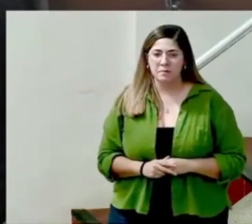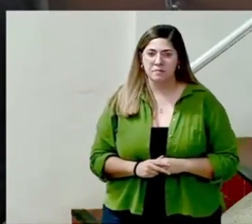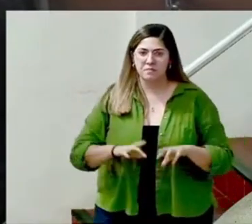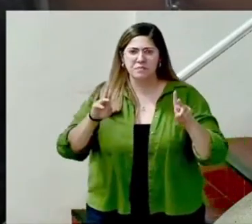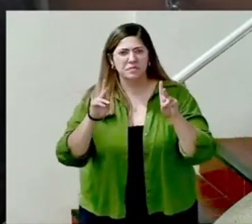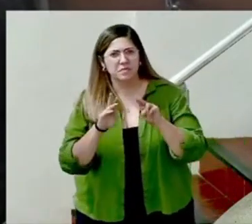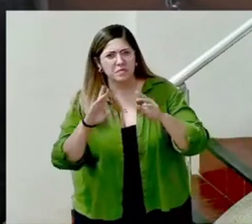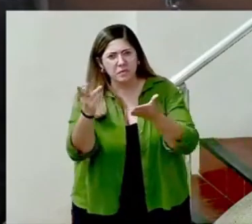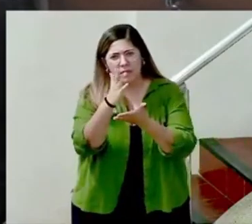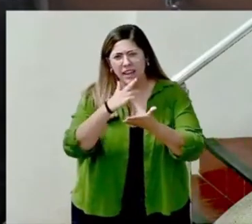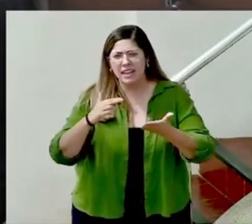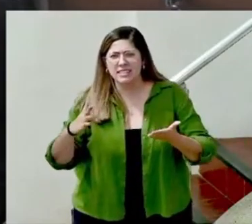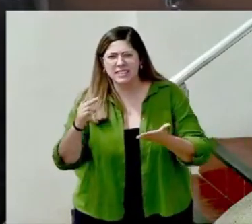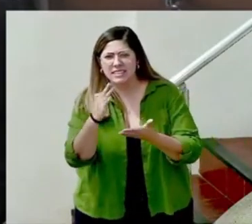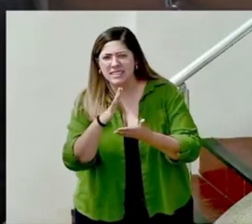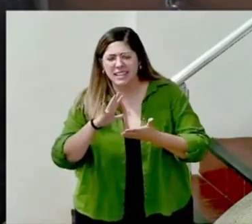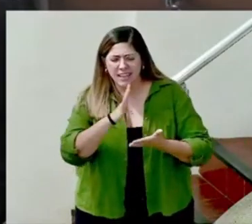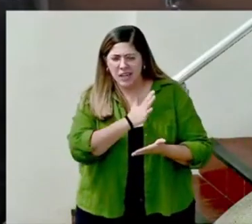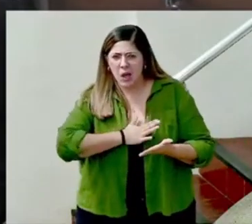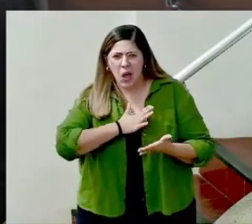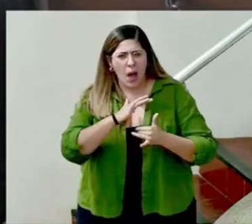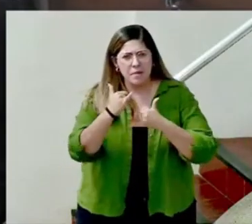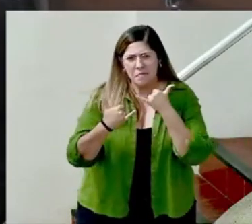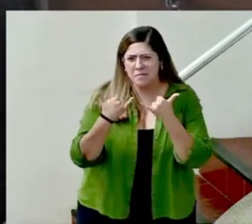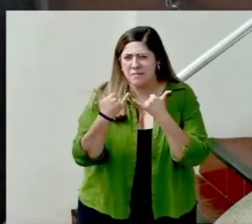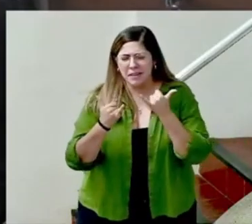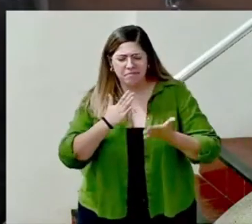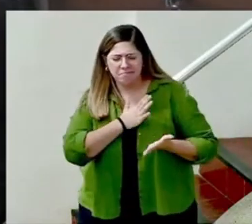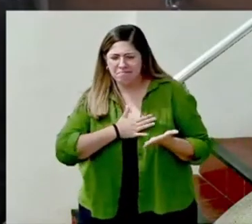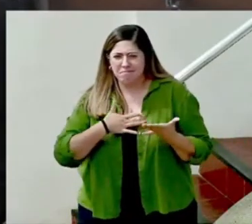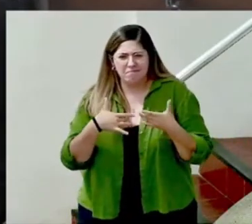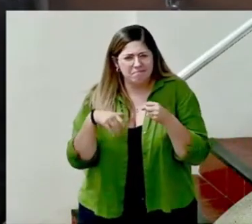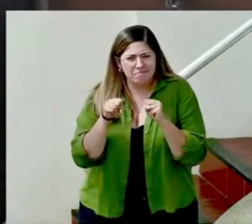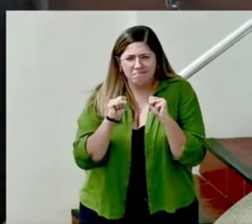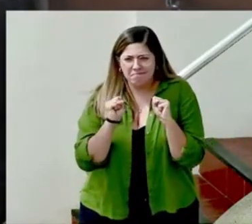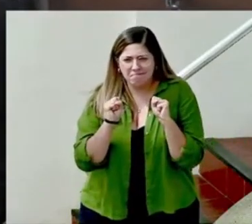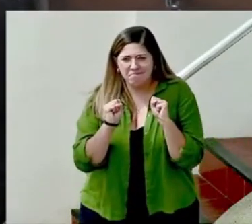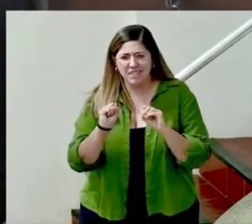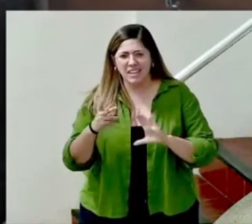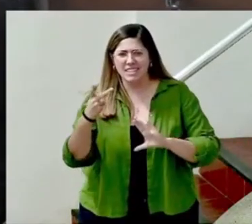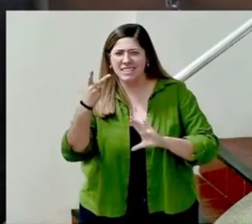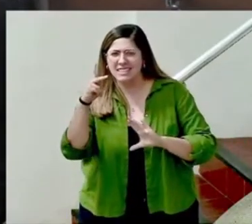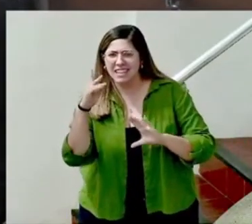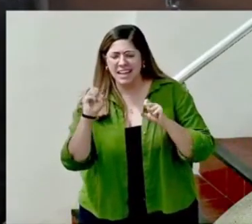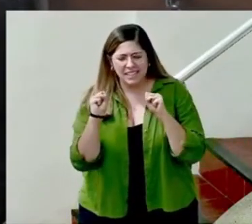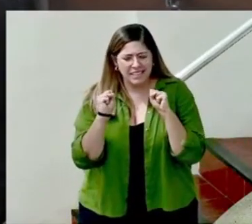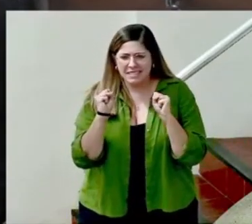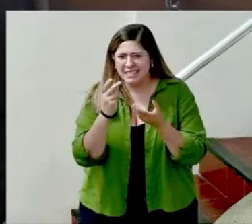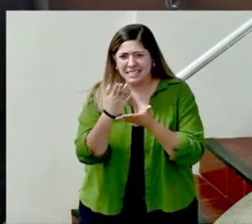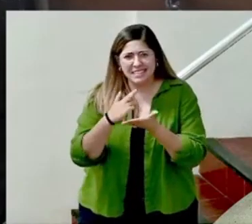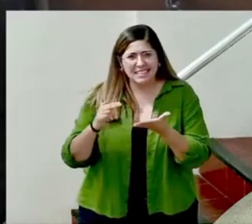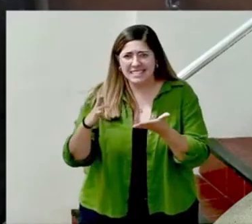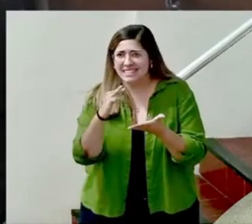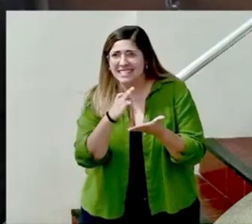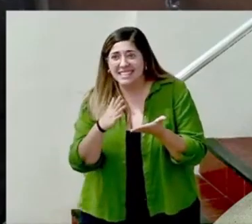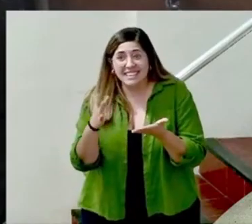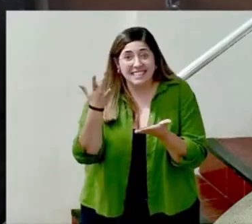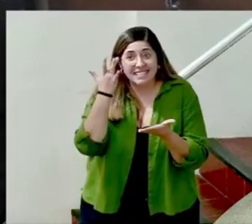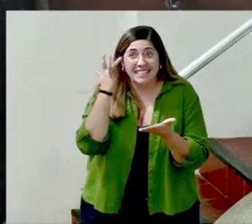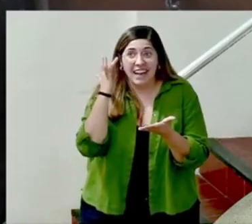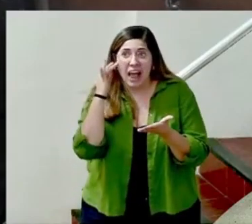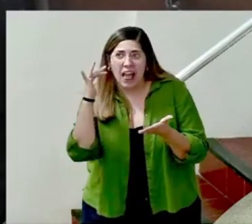os brinquedos que você mais gosta. Sabe aquele brinquedo dos sonhos que você ganhou no